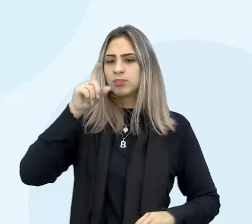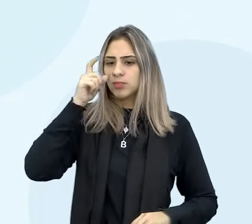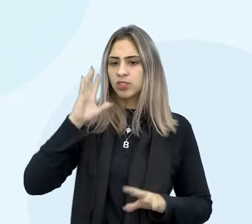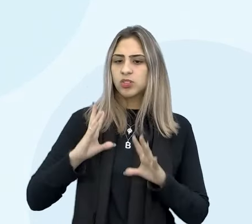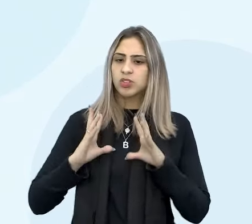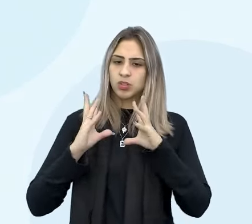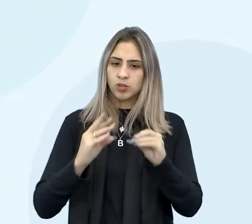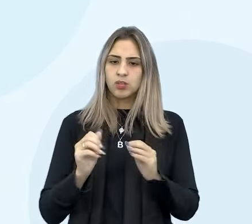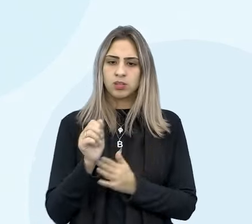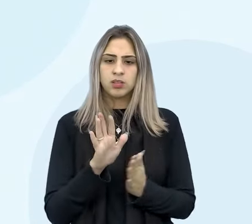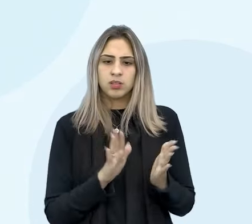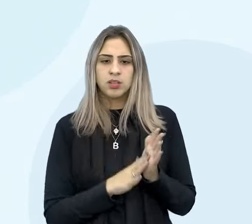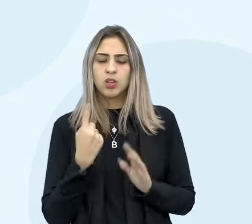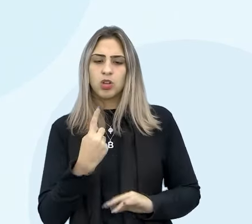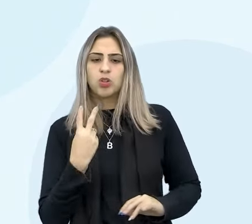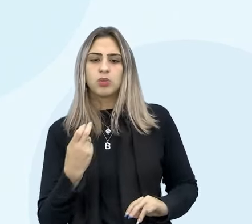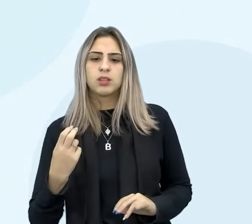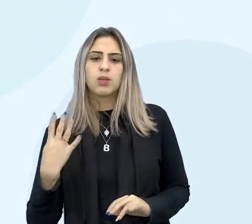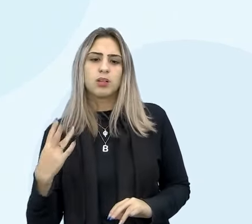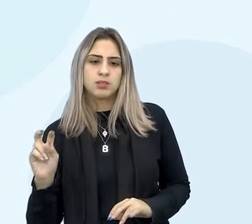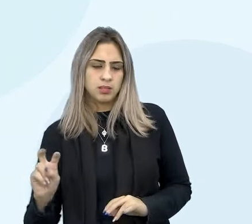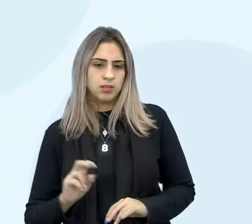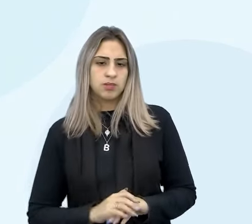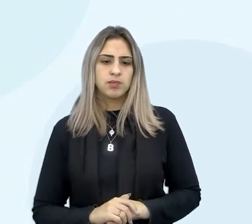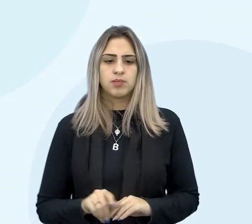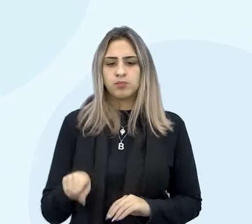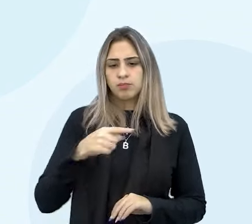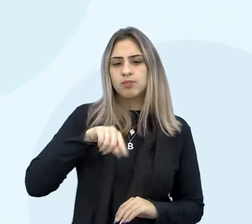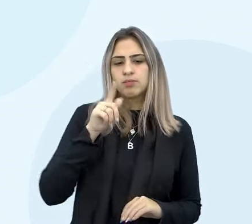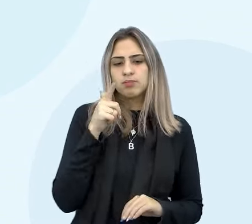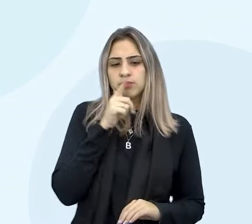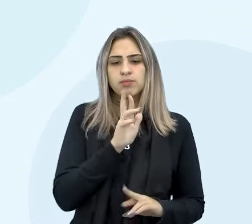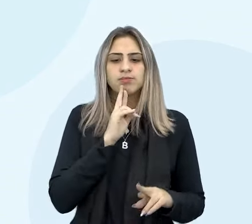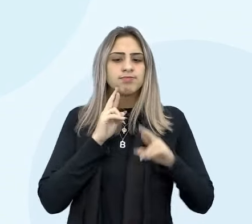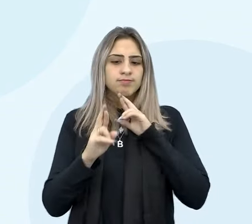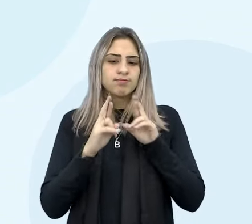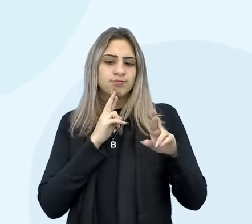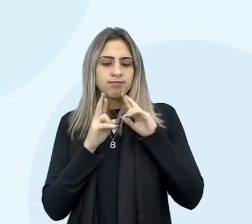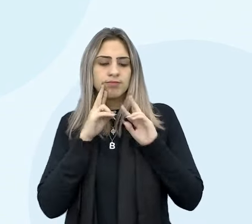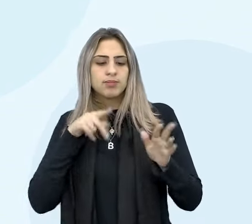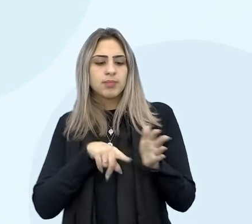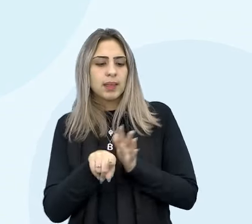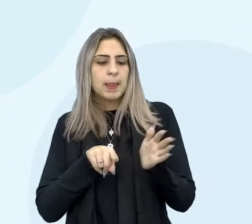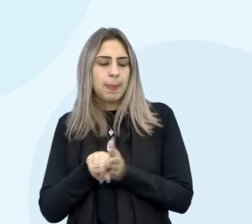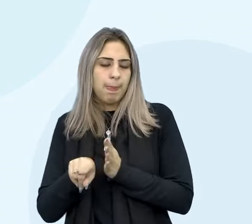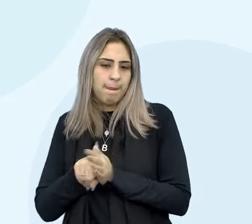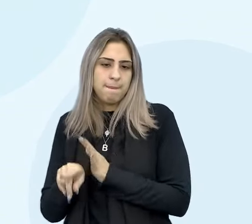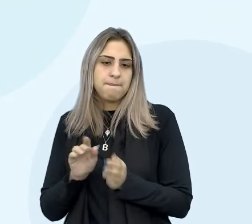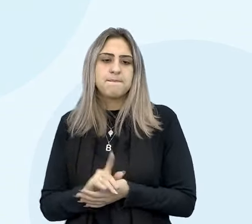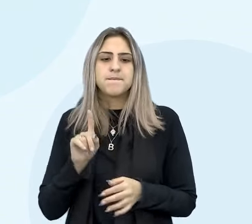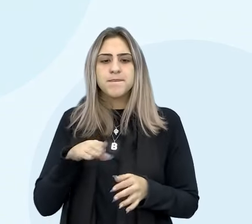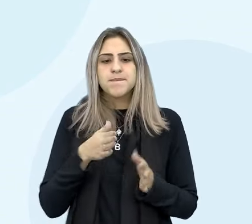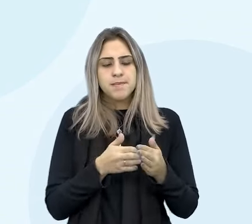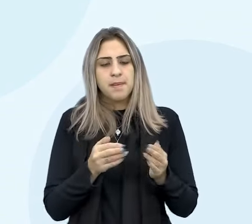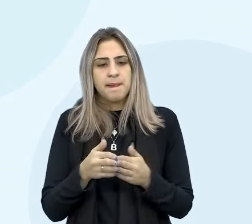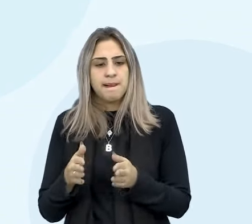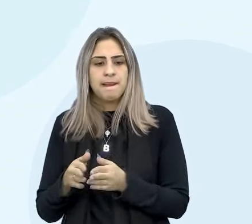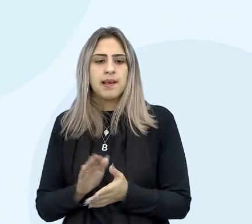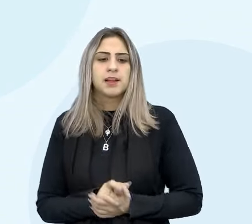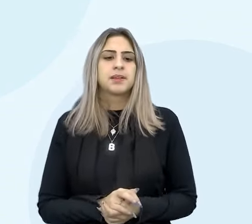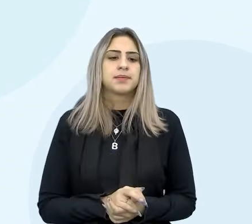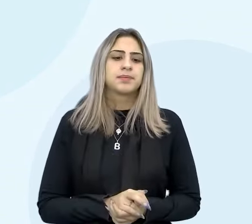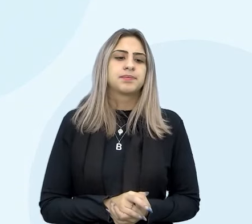todas as atividades, 1, 2, 3, 4, 5, vocês conseguem aí responder a questãozinha que é solicitada, e